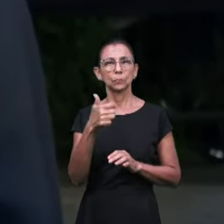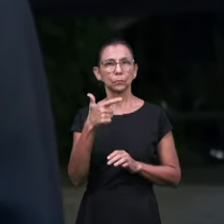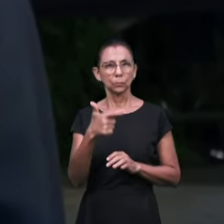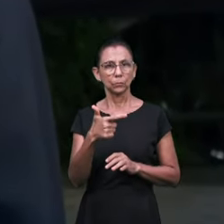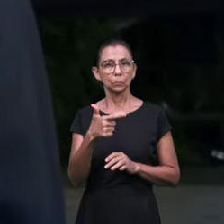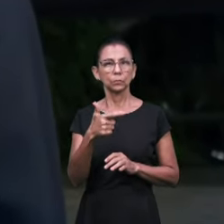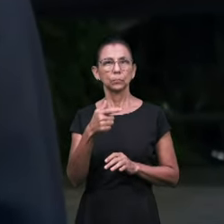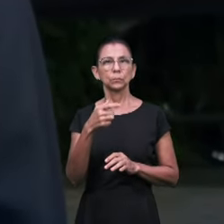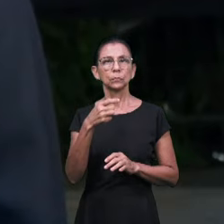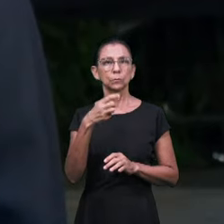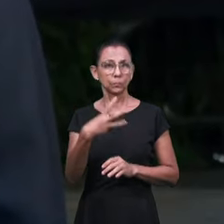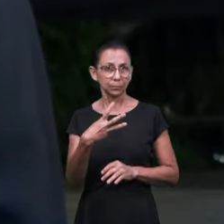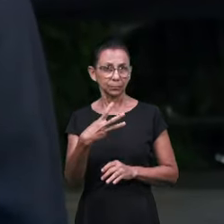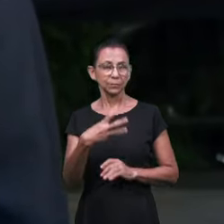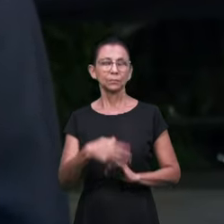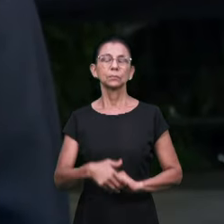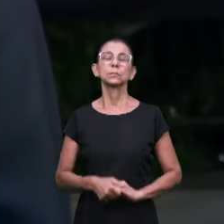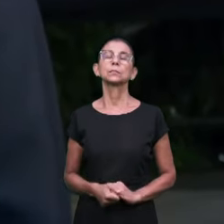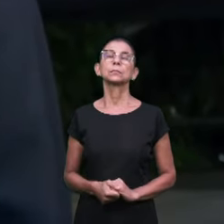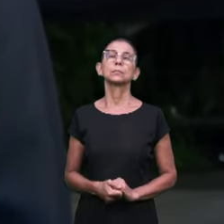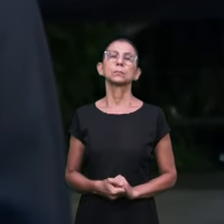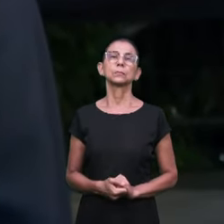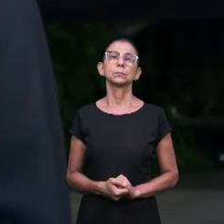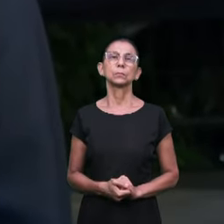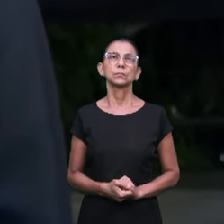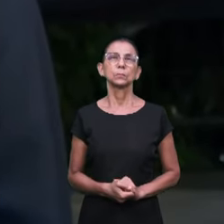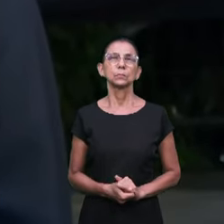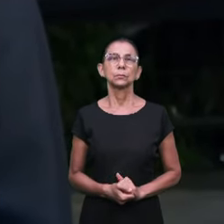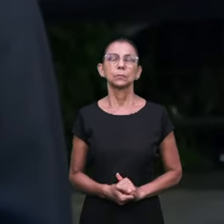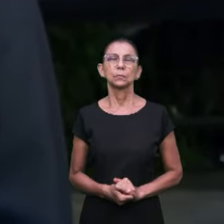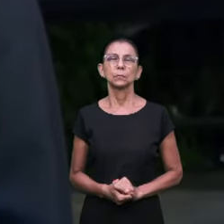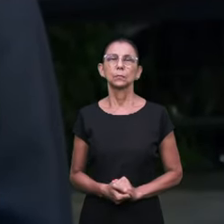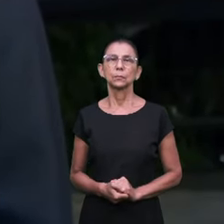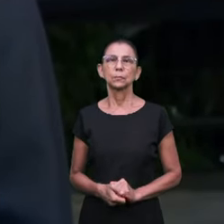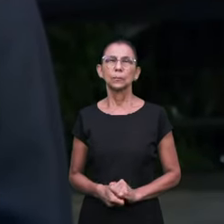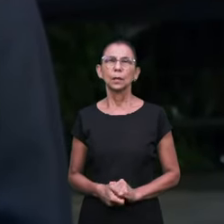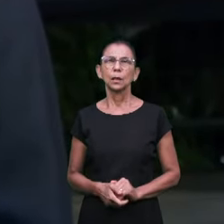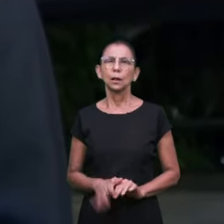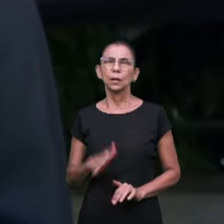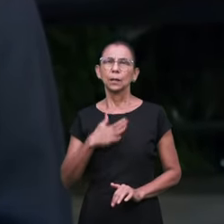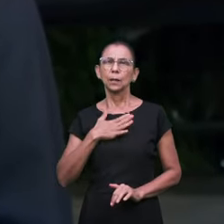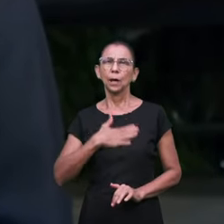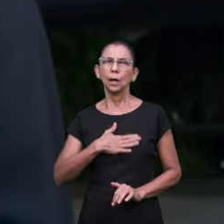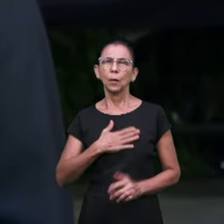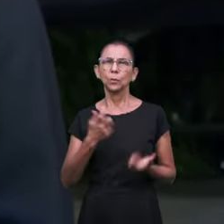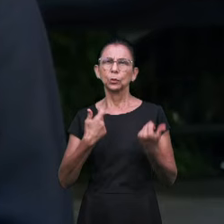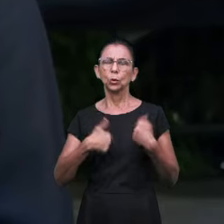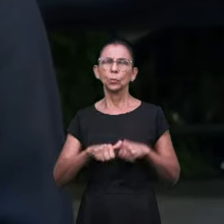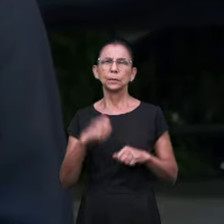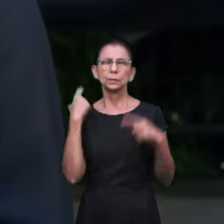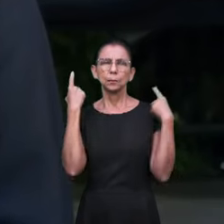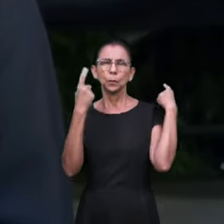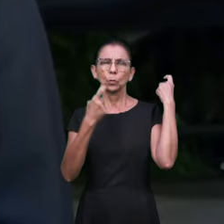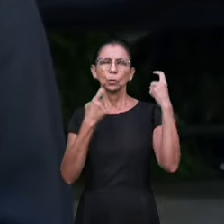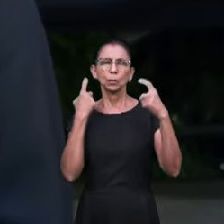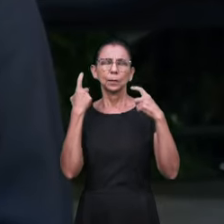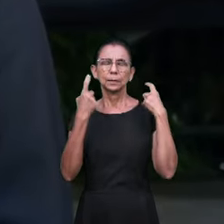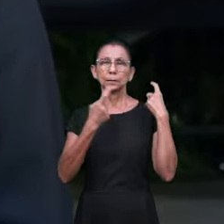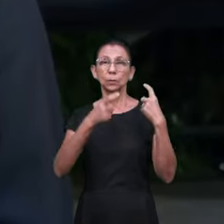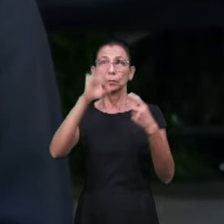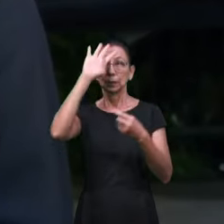3, que diz assim: não se turbe o vosso coração, credes em